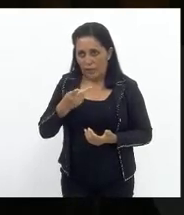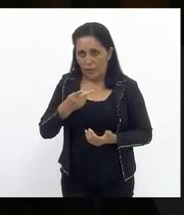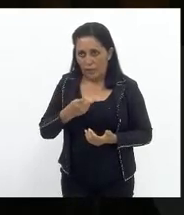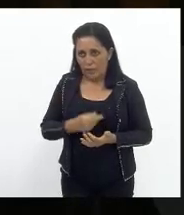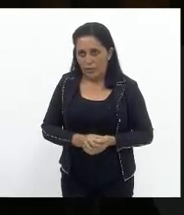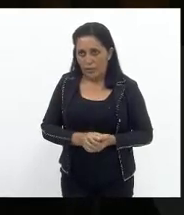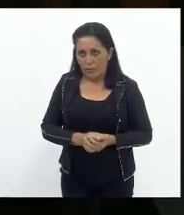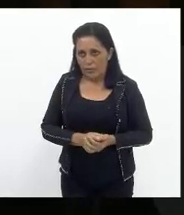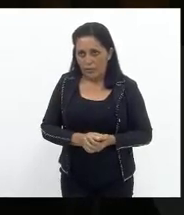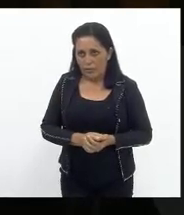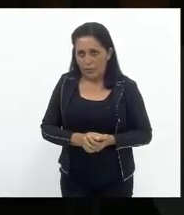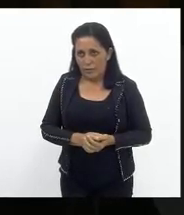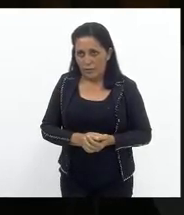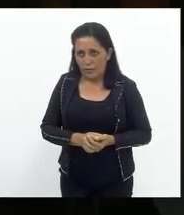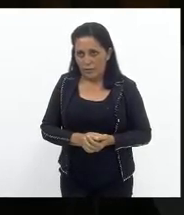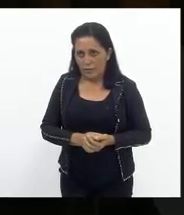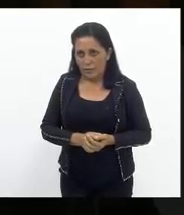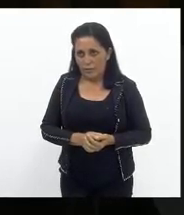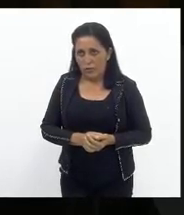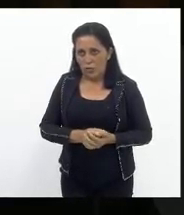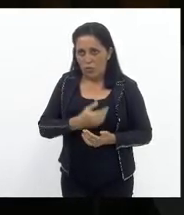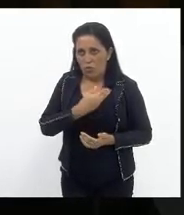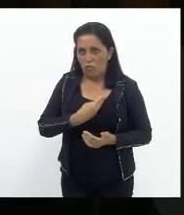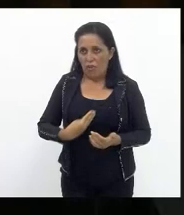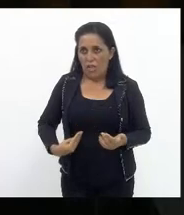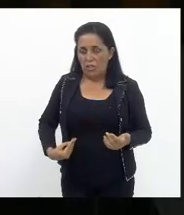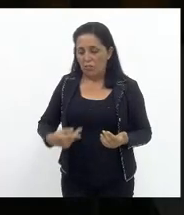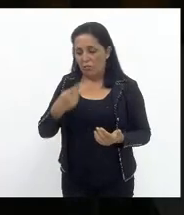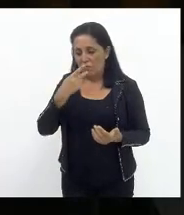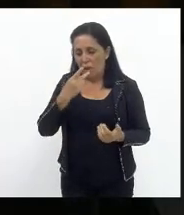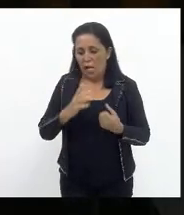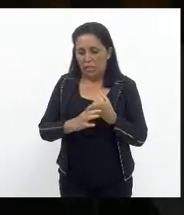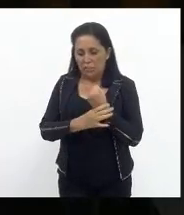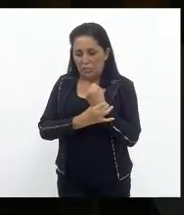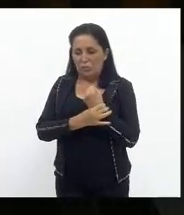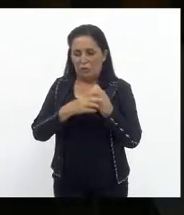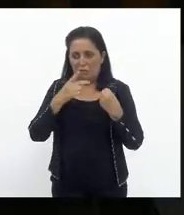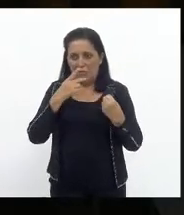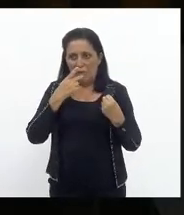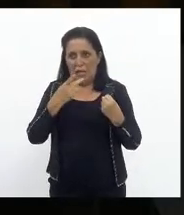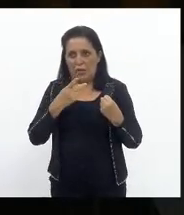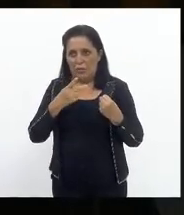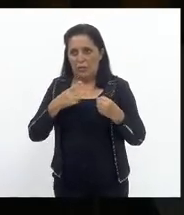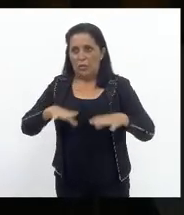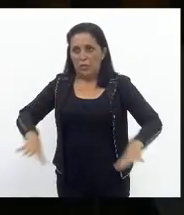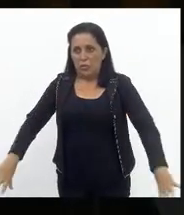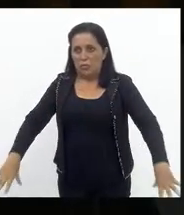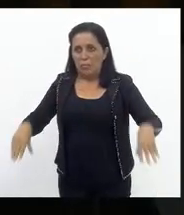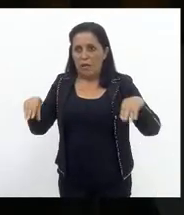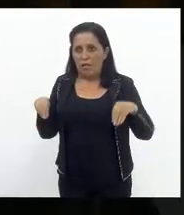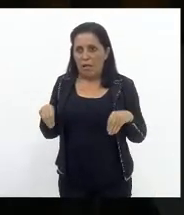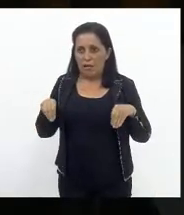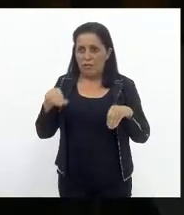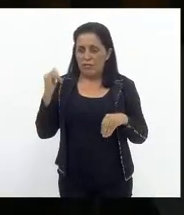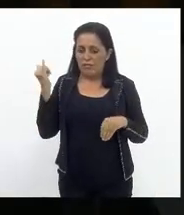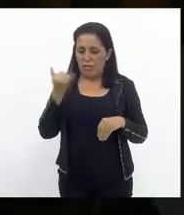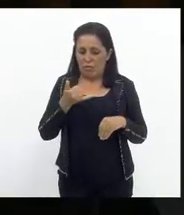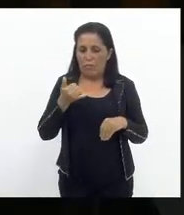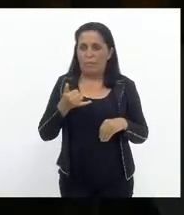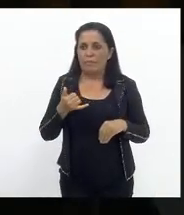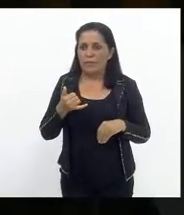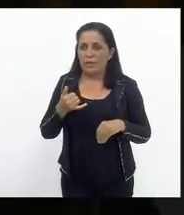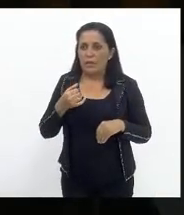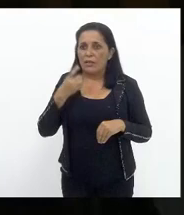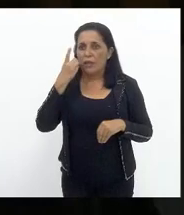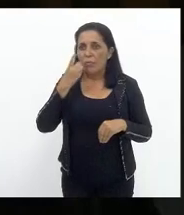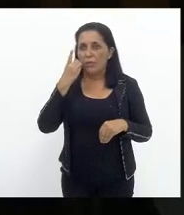governador Cláudio Castro gosta de tratar? Fontes muito segura do Palácio me disse: